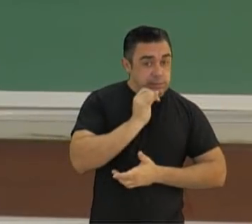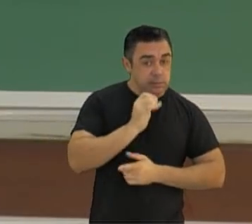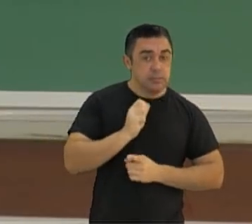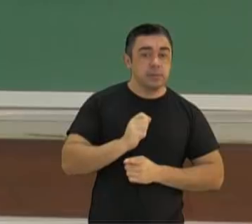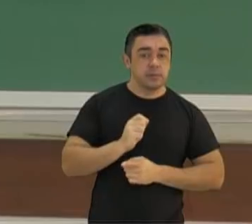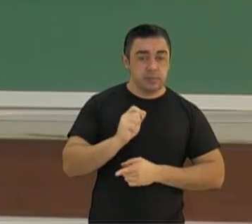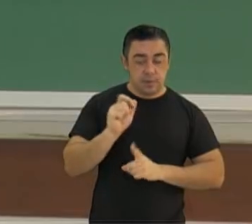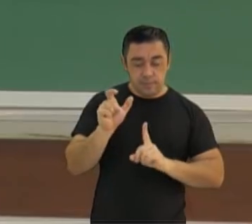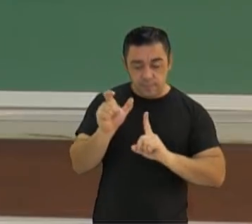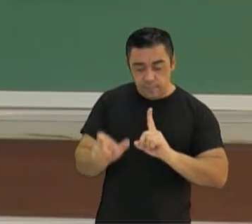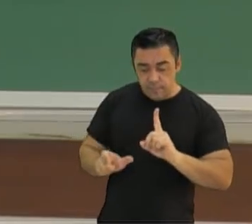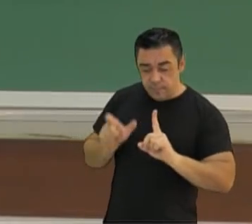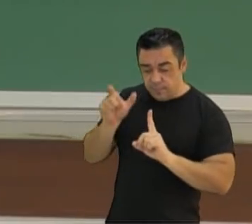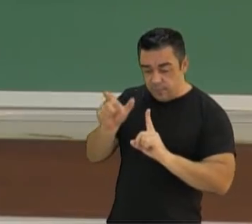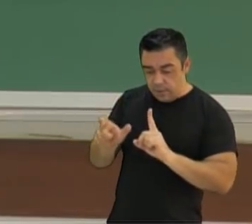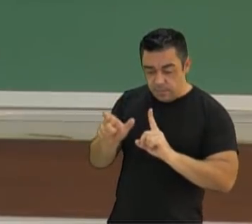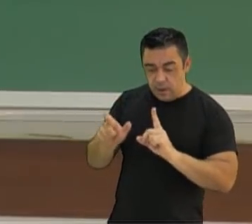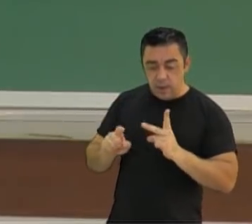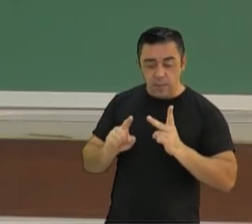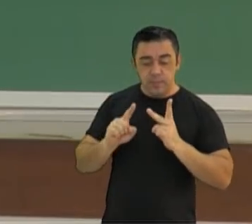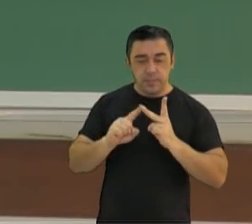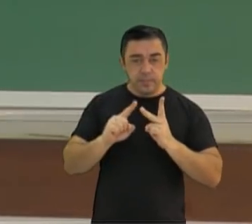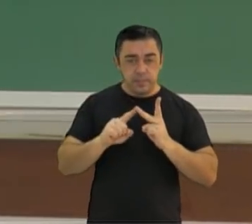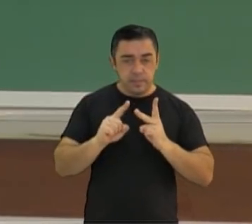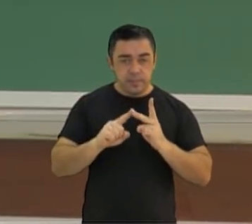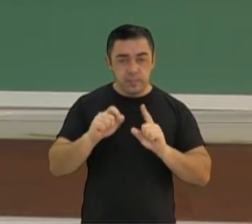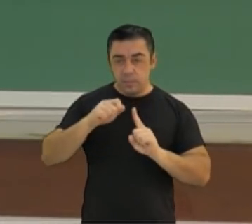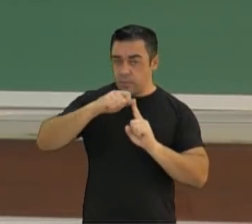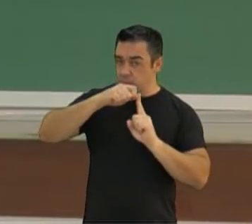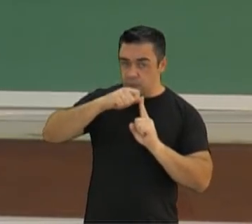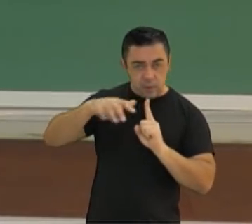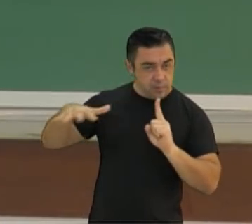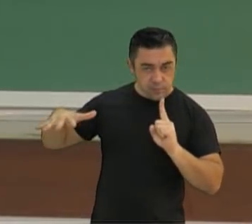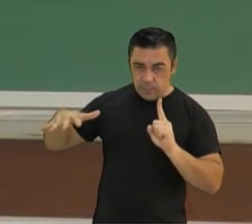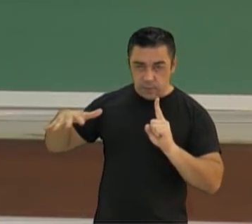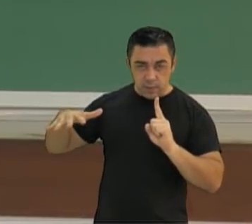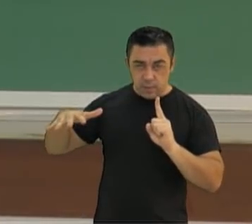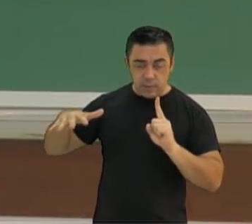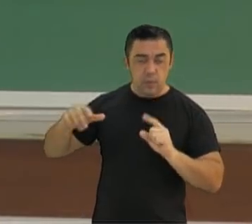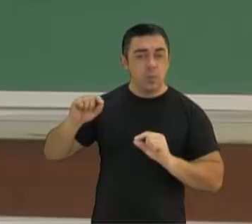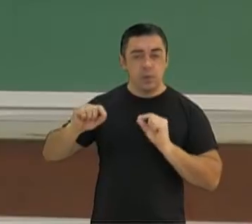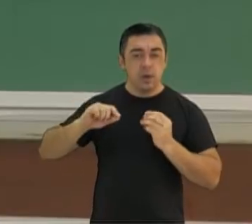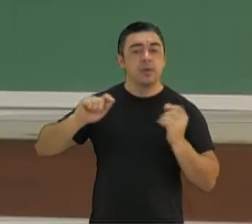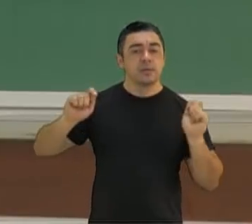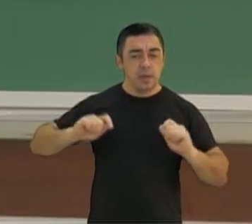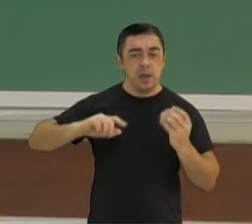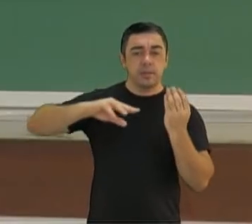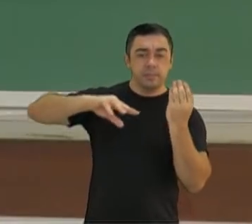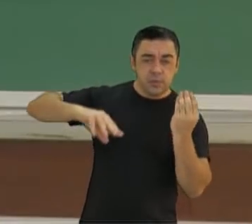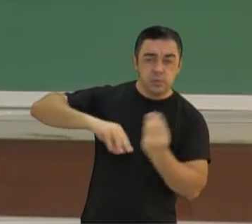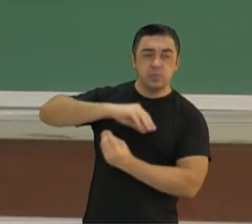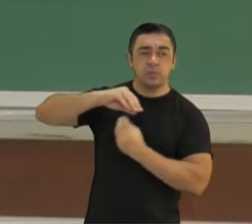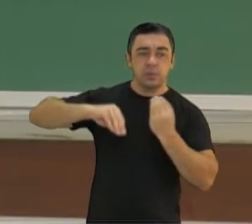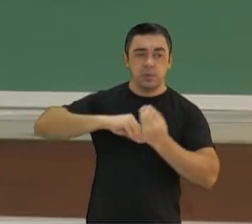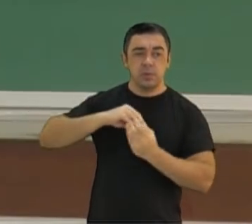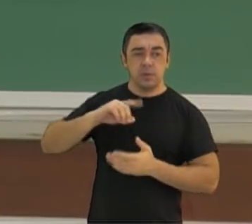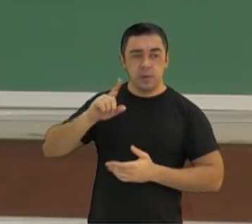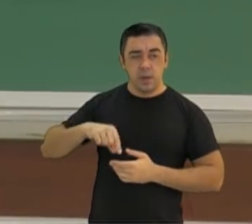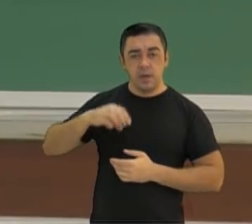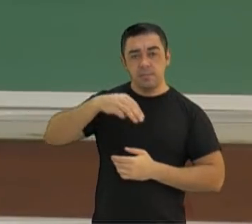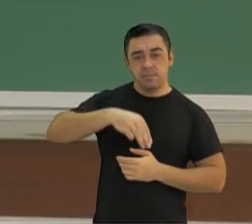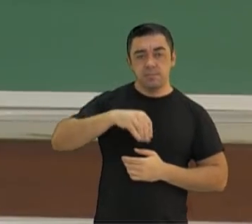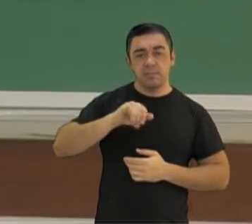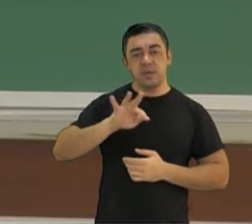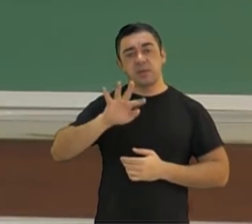linguagem verbal, a não verbal, e essa linguagem verbal e não verbal, ela pode se misturar. Então, ela vai receber o nome